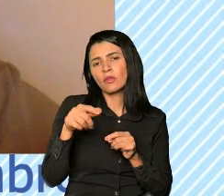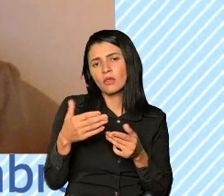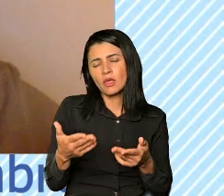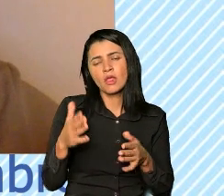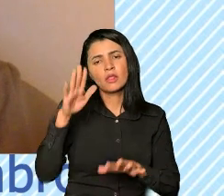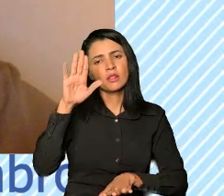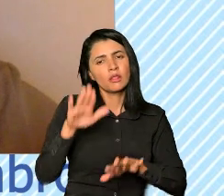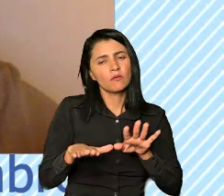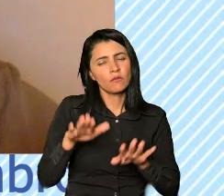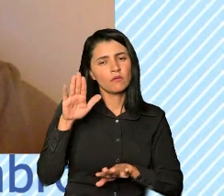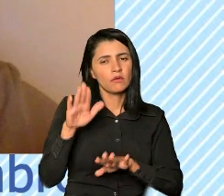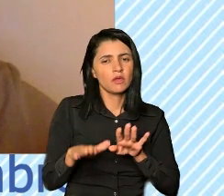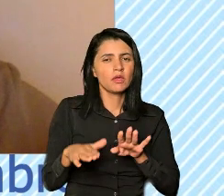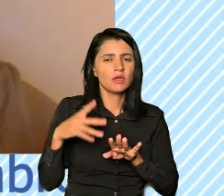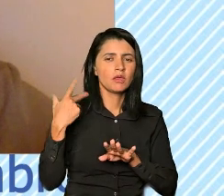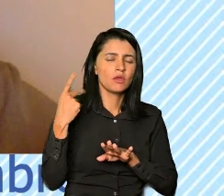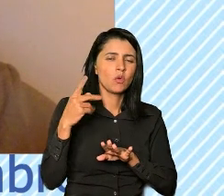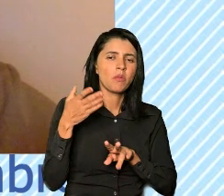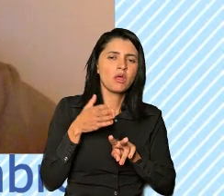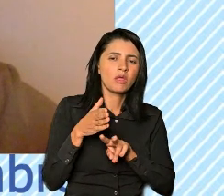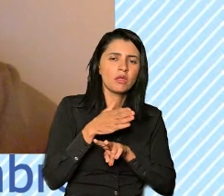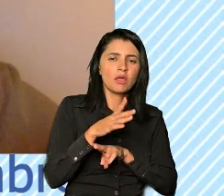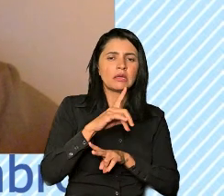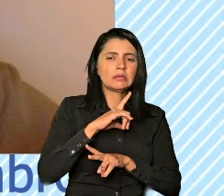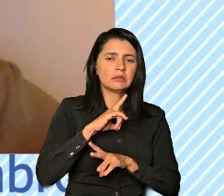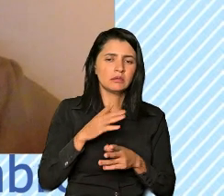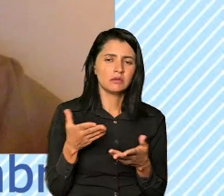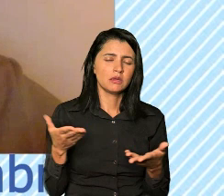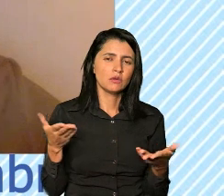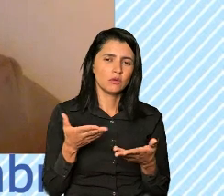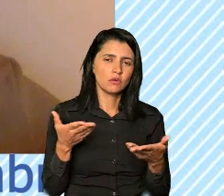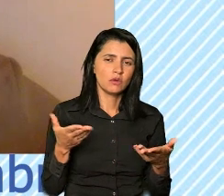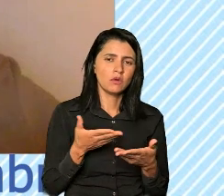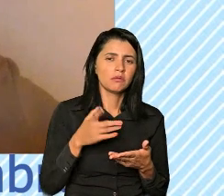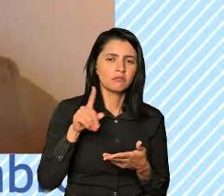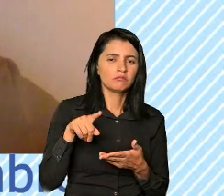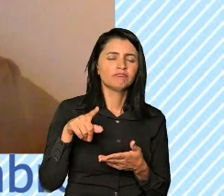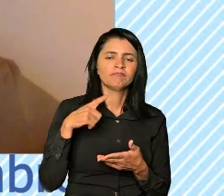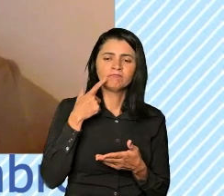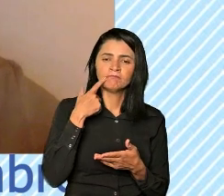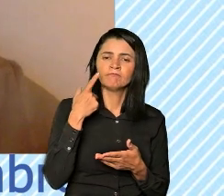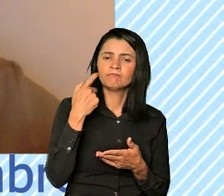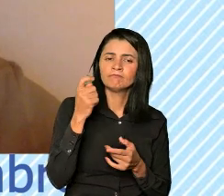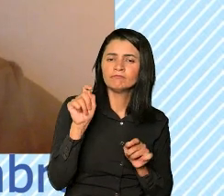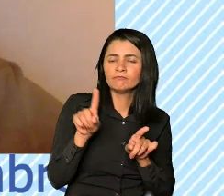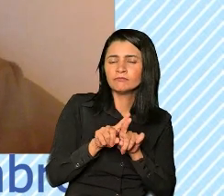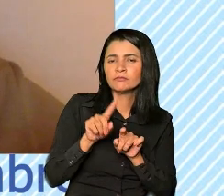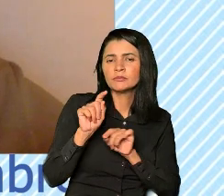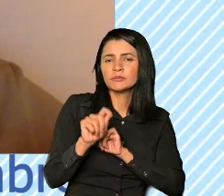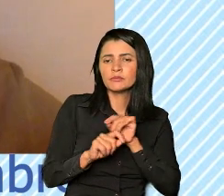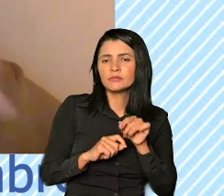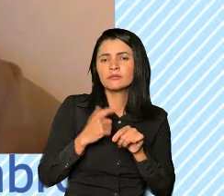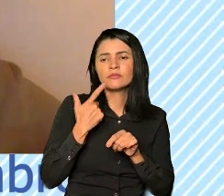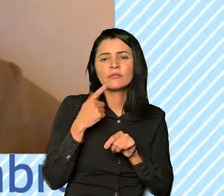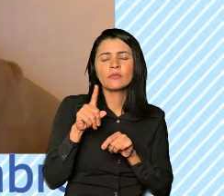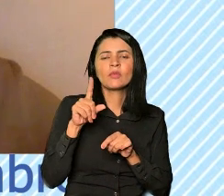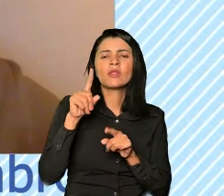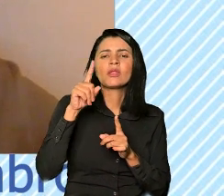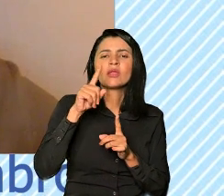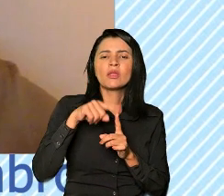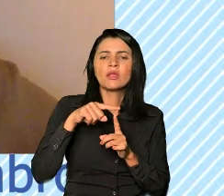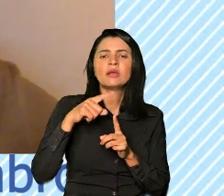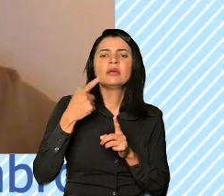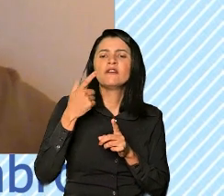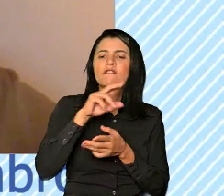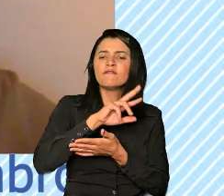que talvez uma dualidade que nós temos atualmente, e que é bastante interessante também, é de uma espécie de